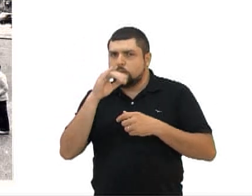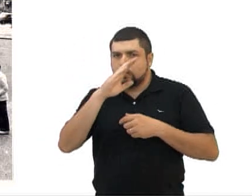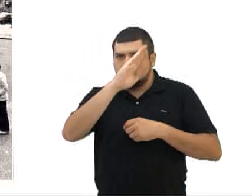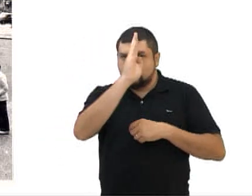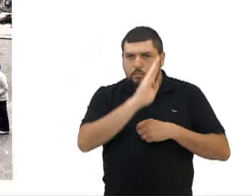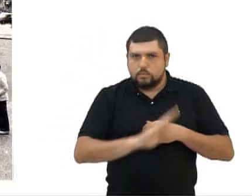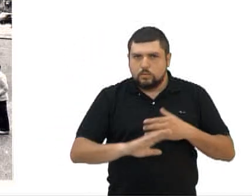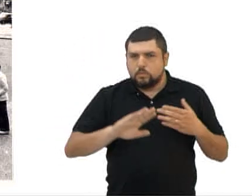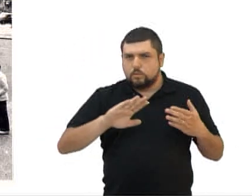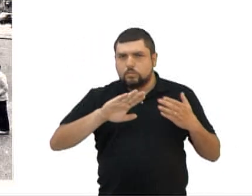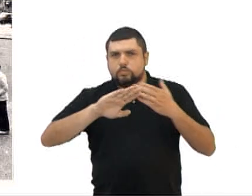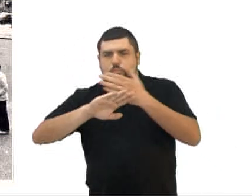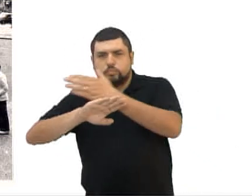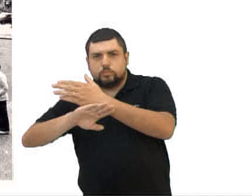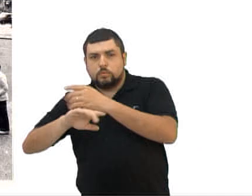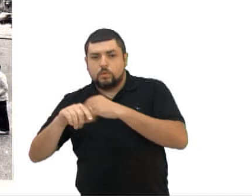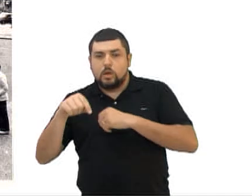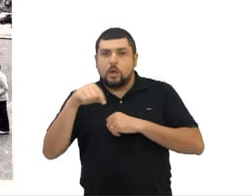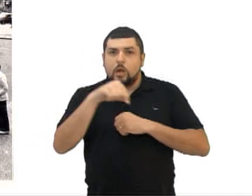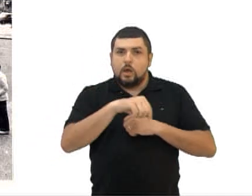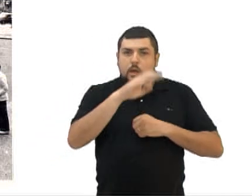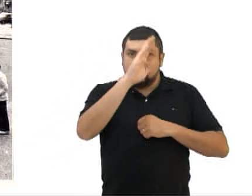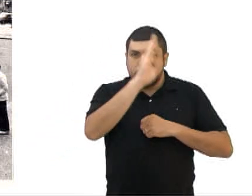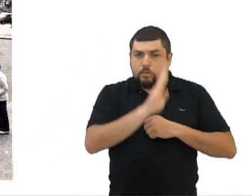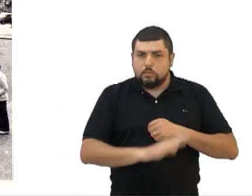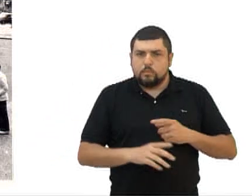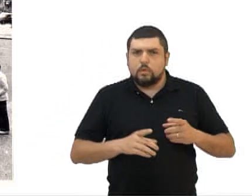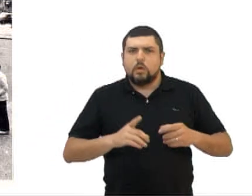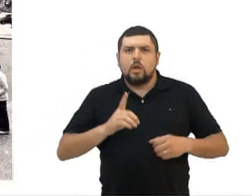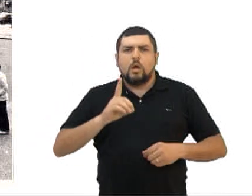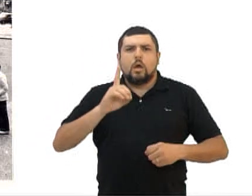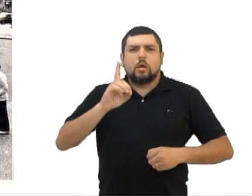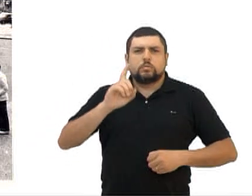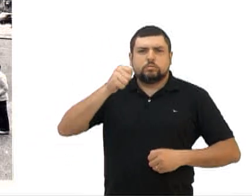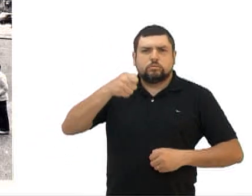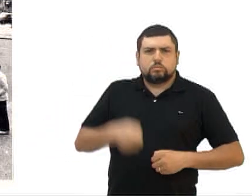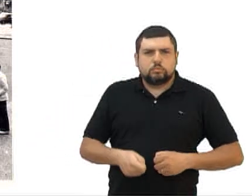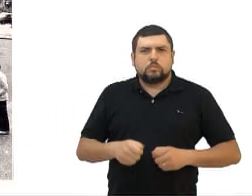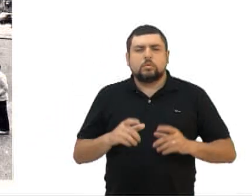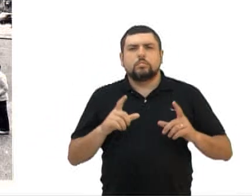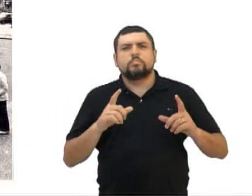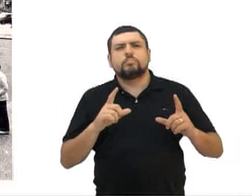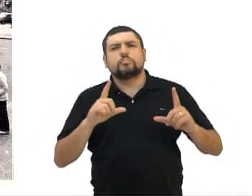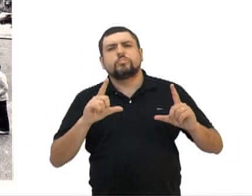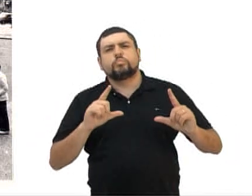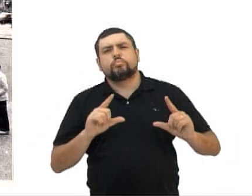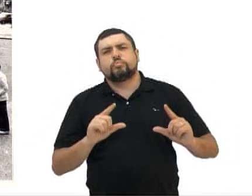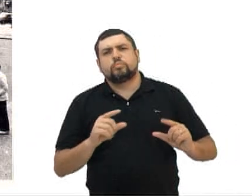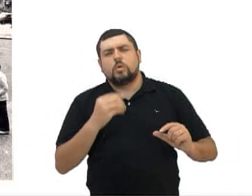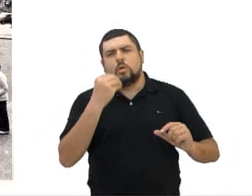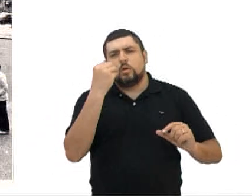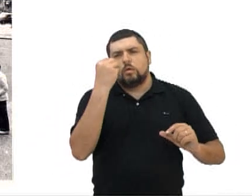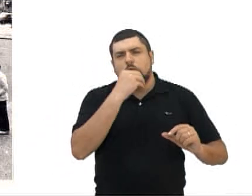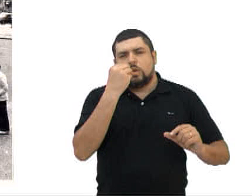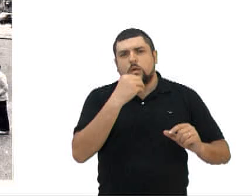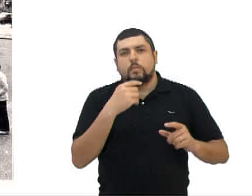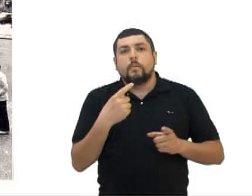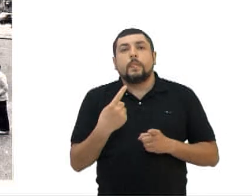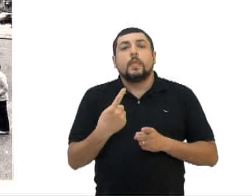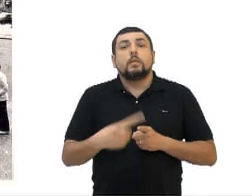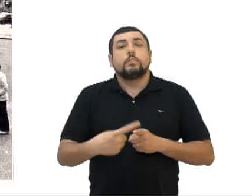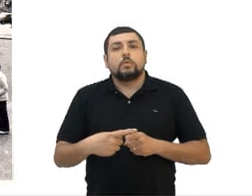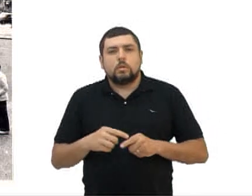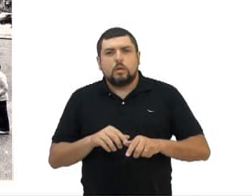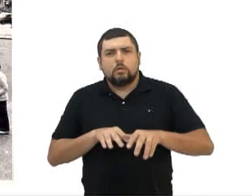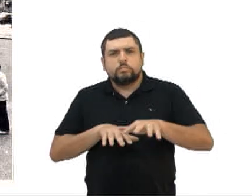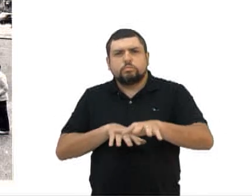um enfraquecimento da ditadura do Getúlio Vargas. Por quê? Porque se o Brasil, o exército brasileiro, estava na